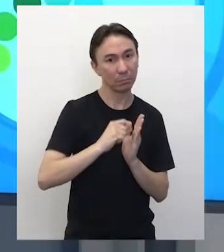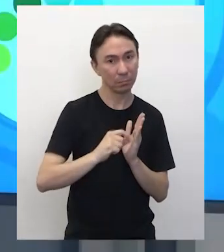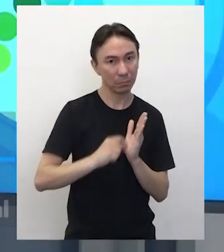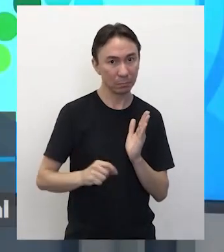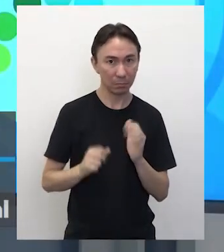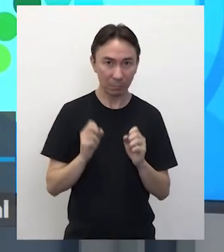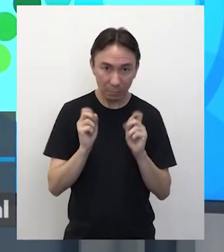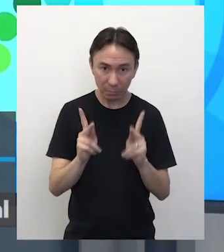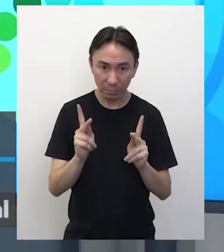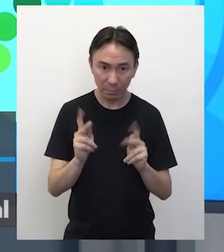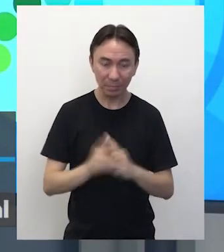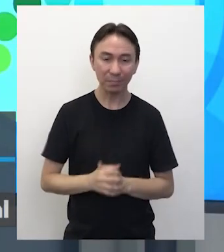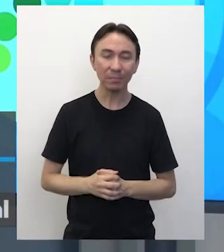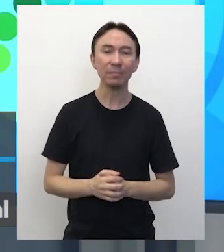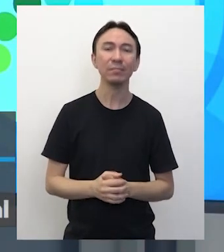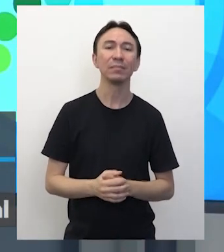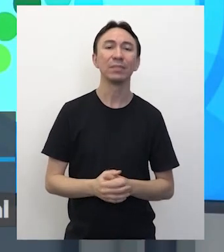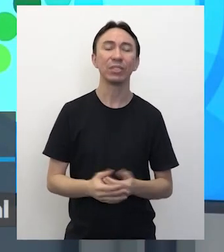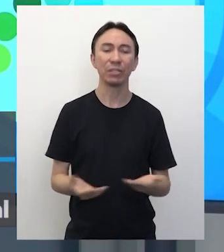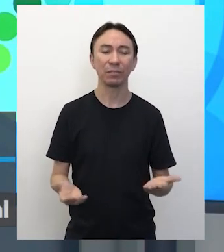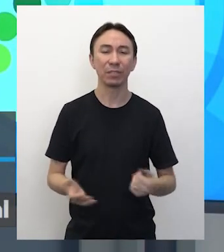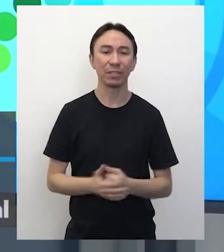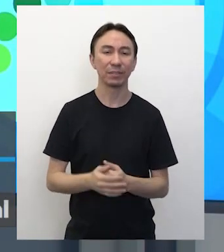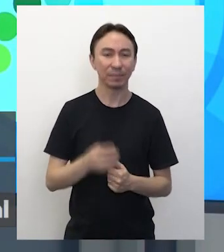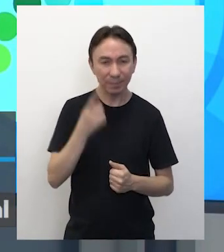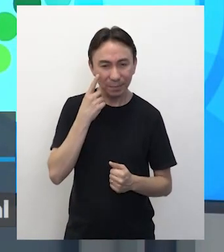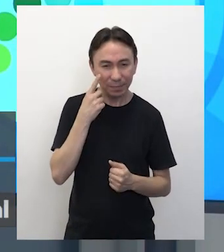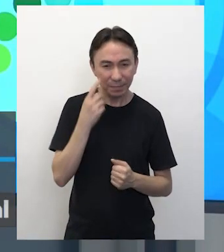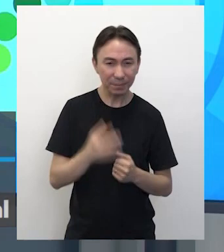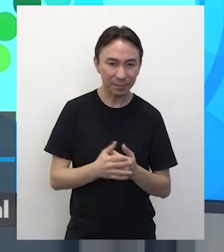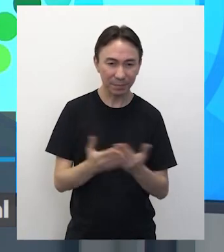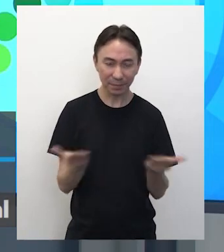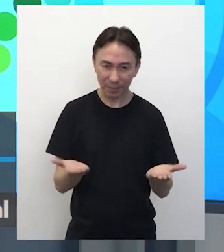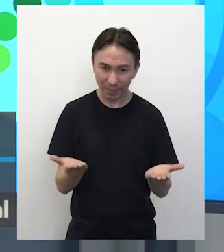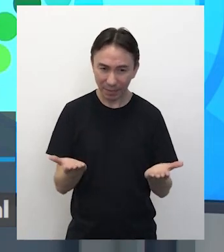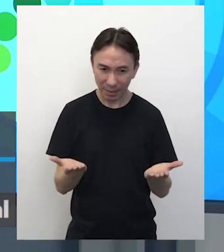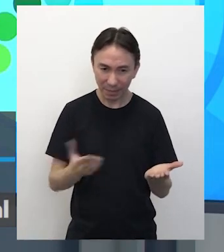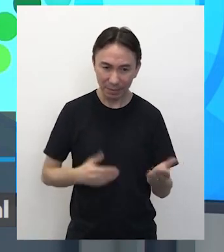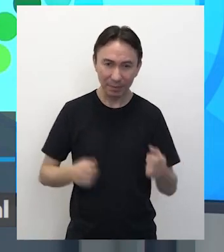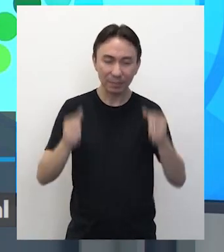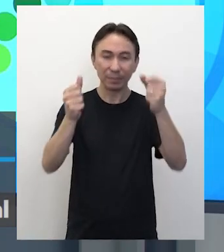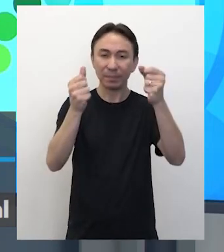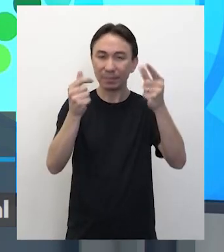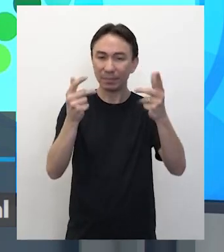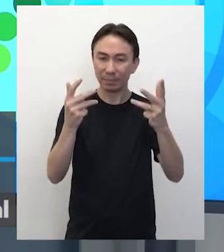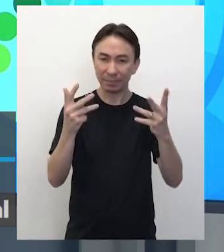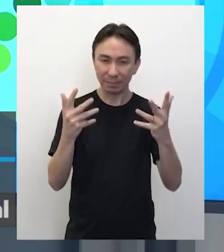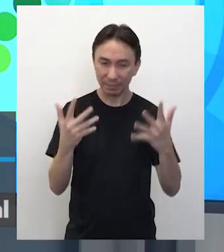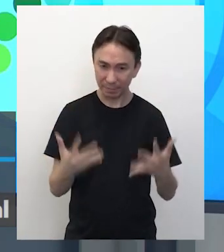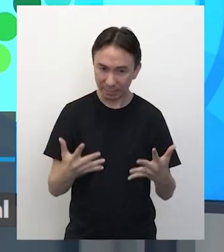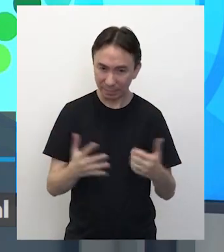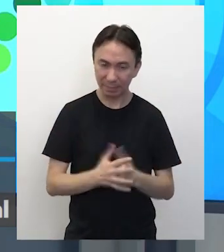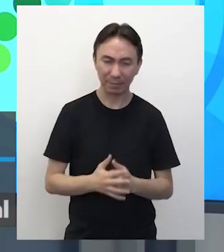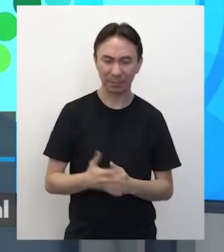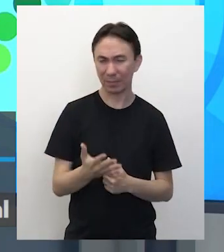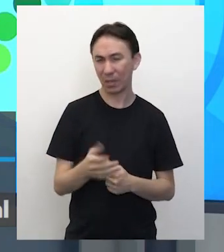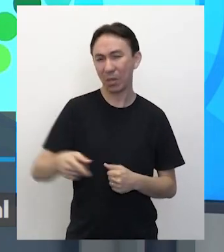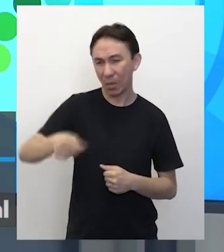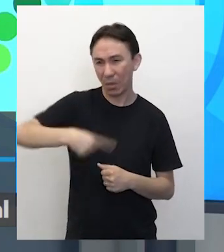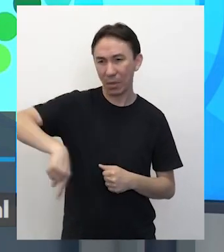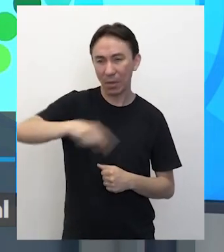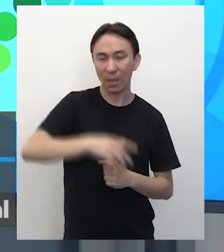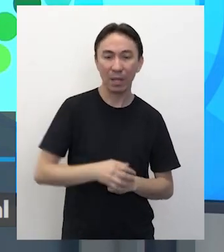Beleza? Vamos começar então? Quero contar para vocês o seguinte. Quando a gente fala em